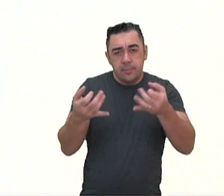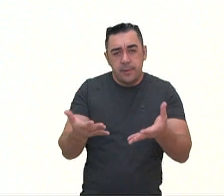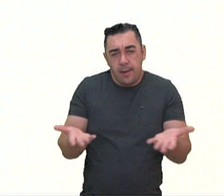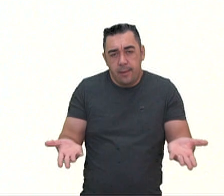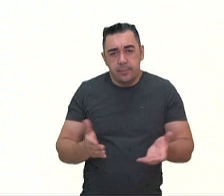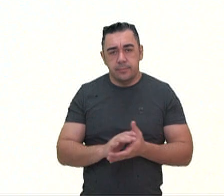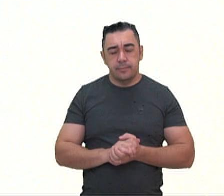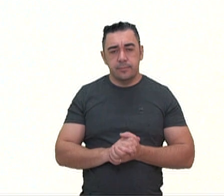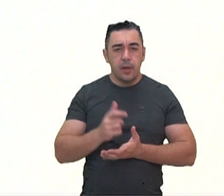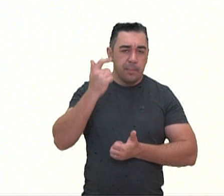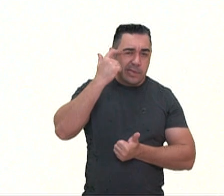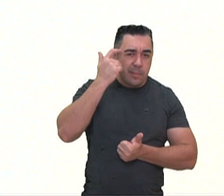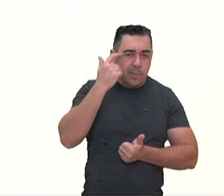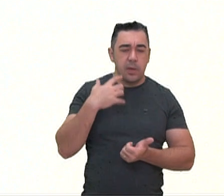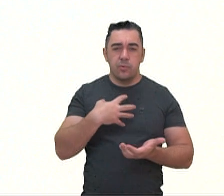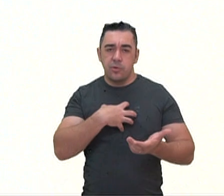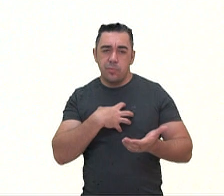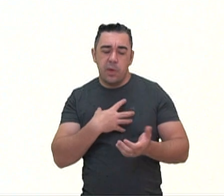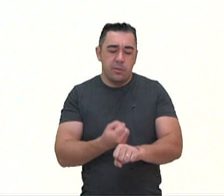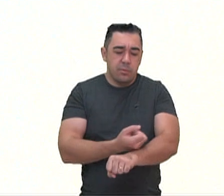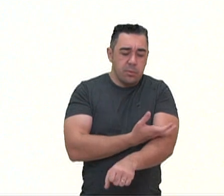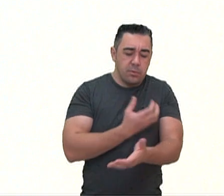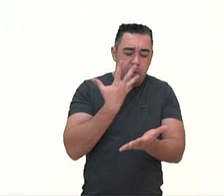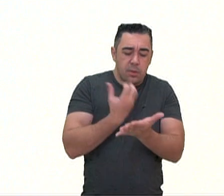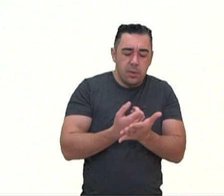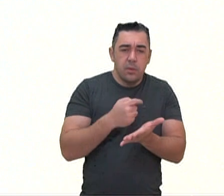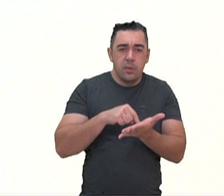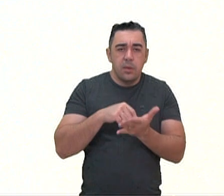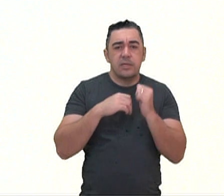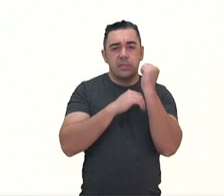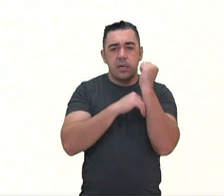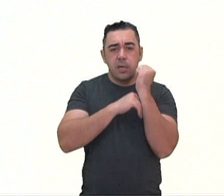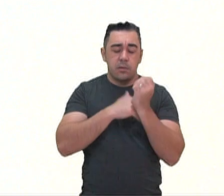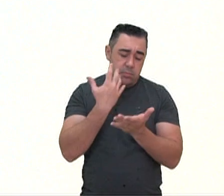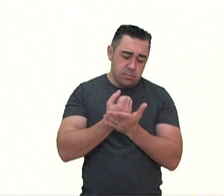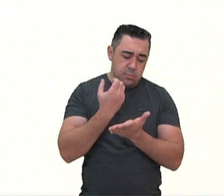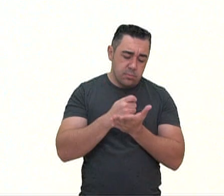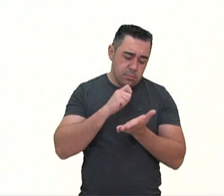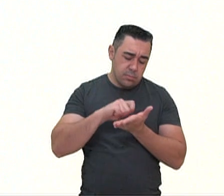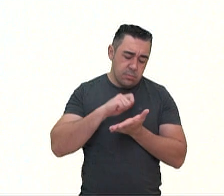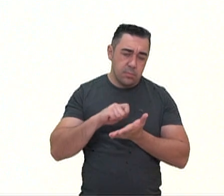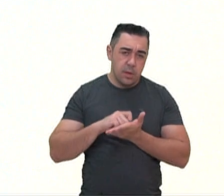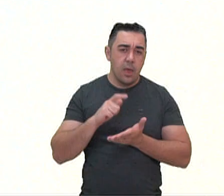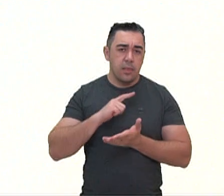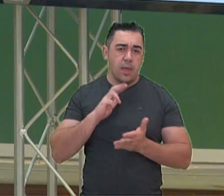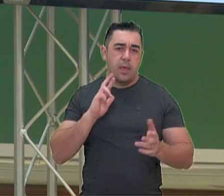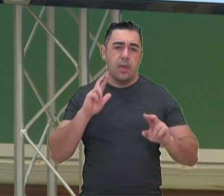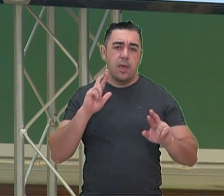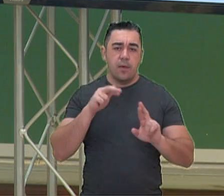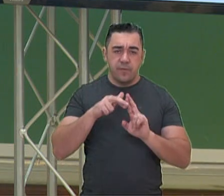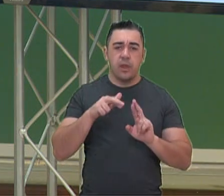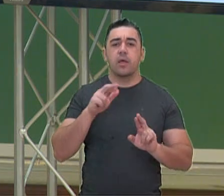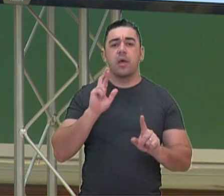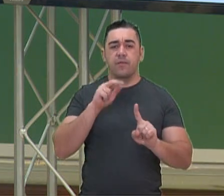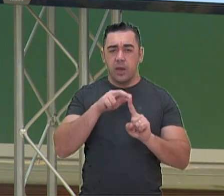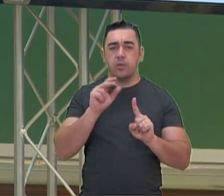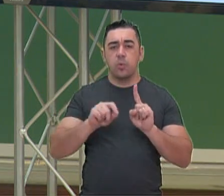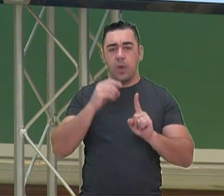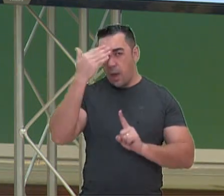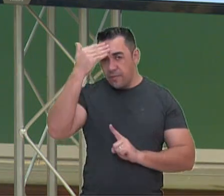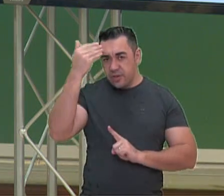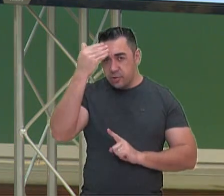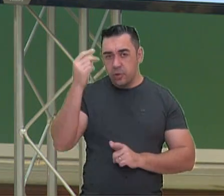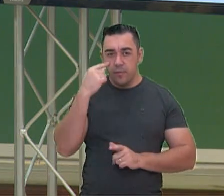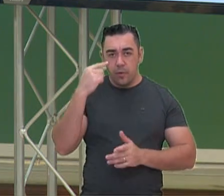disso. Pensamentos, sentimentos e segredos, ou seja, há a presença de referentes afetivos. Vamos ler